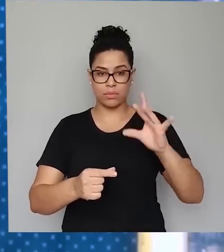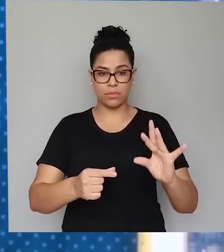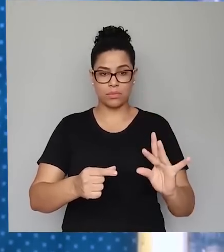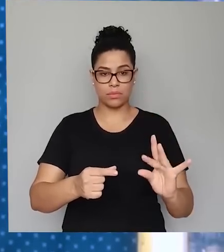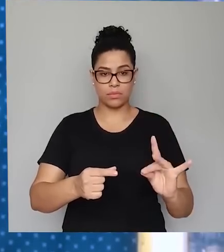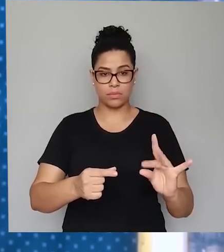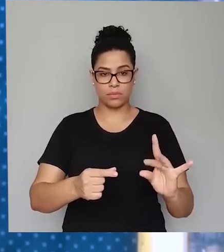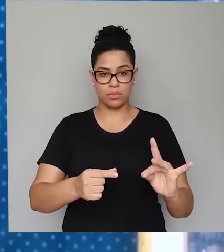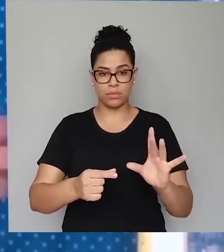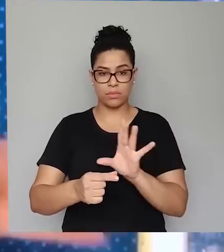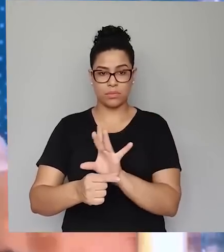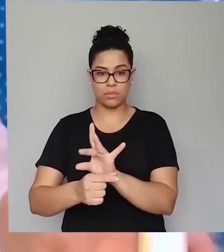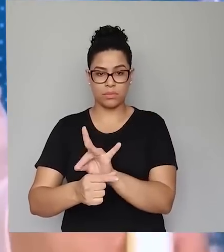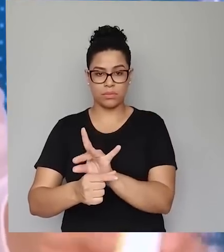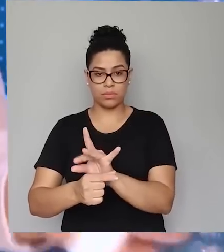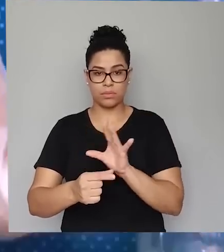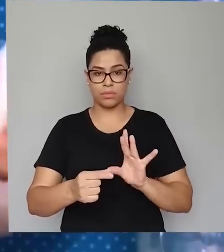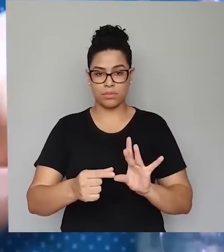tá vendo?